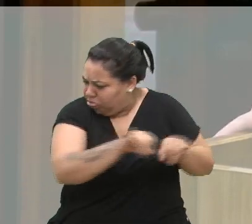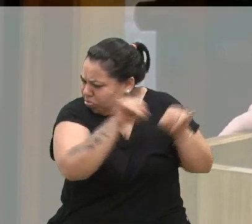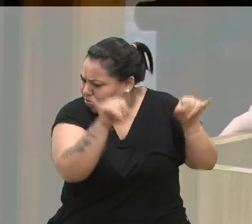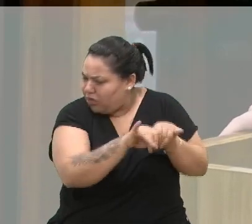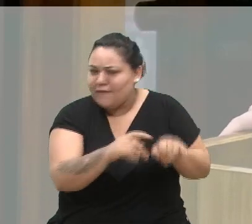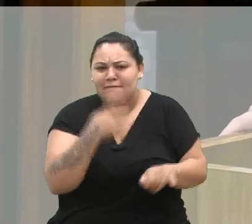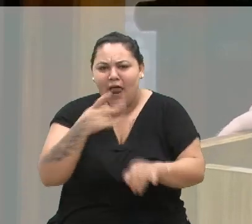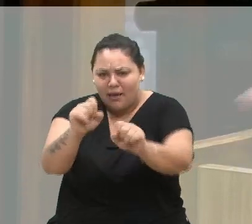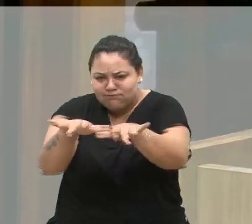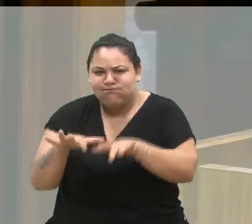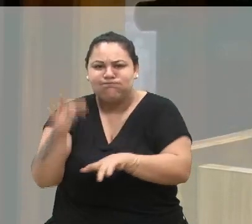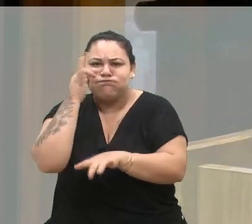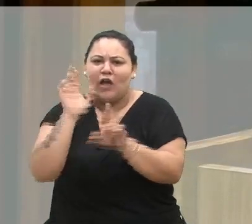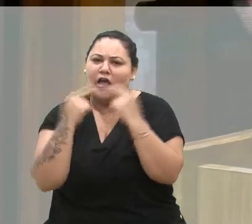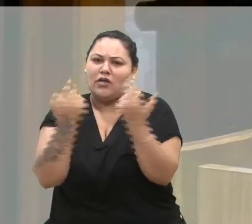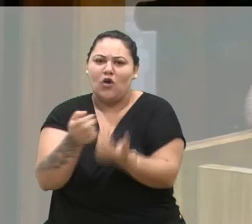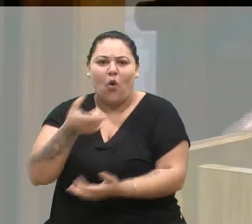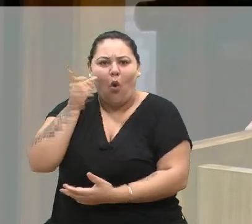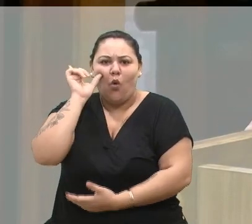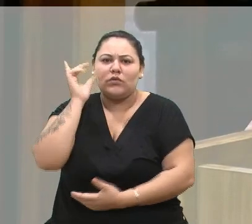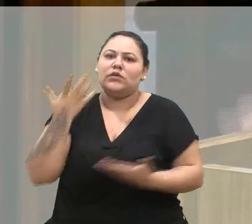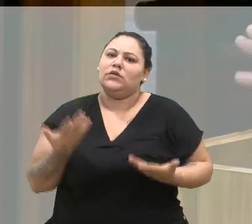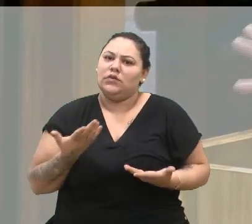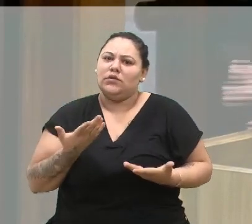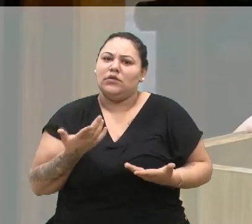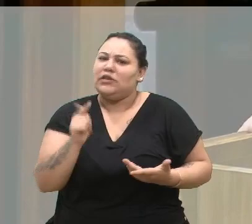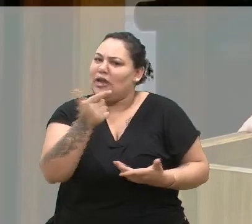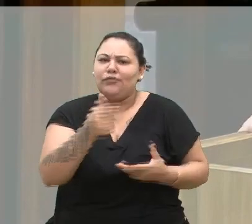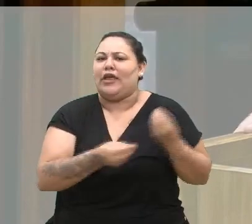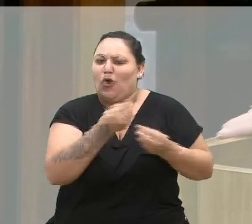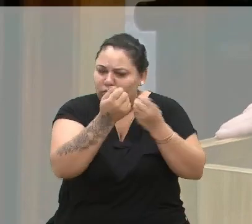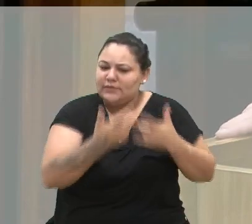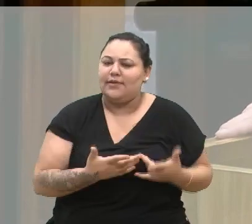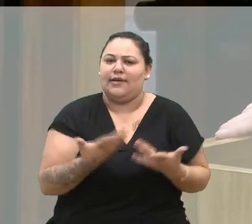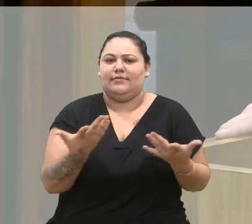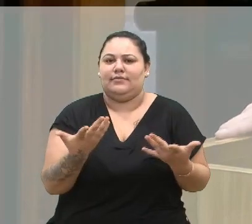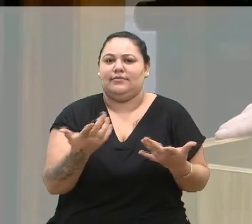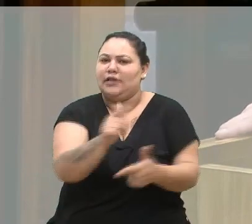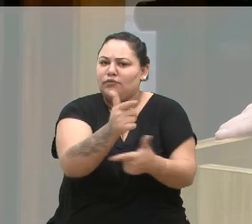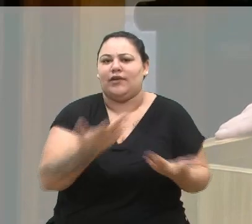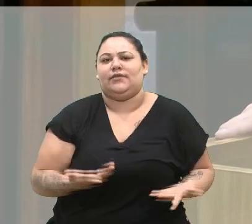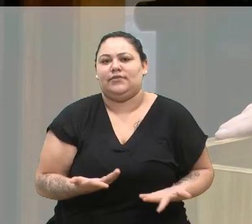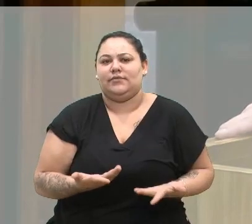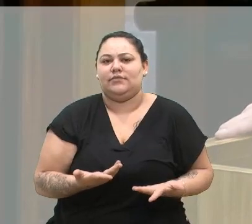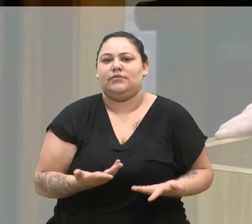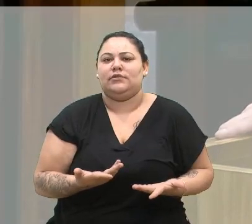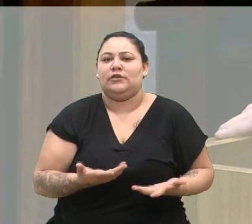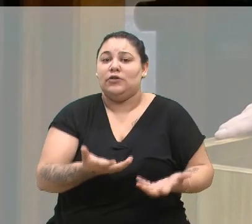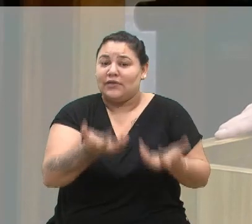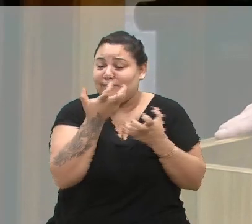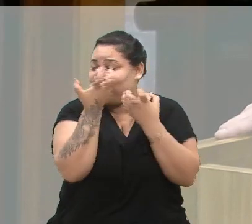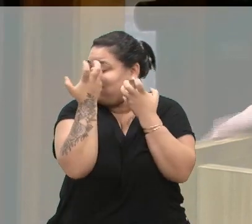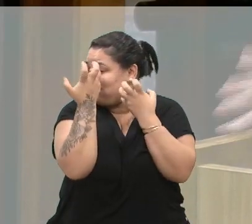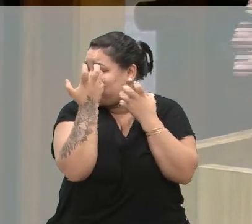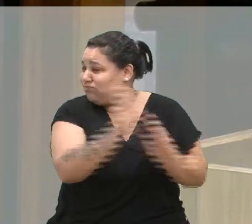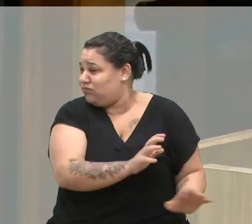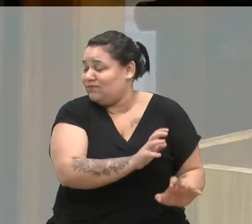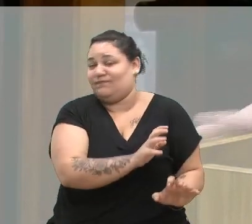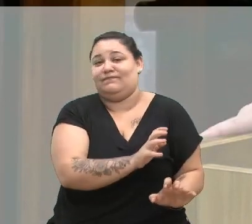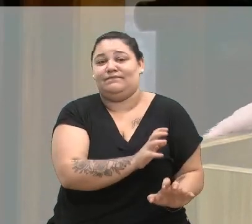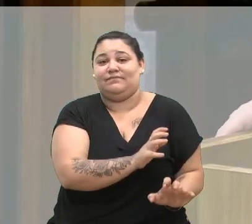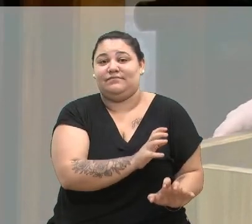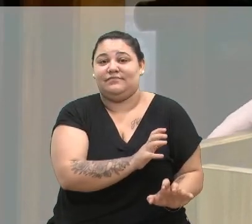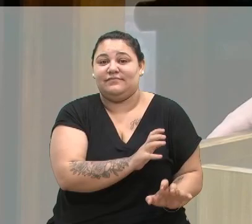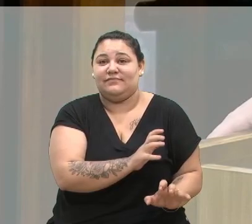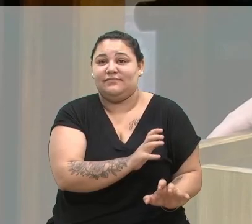plenário foi assim, ó, sem tamanho. Então aqui eu quero deixar meu repúdio para essas